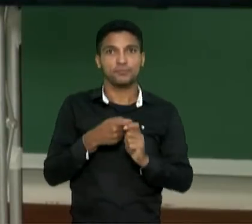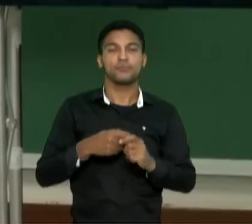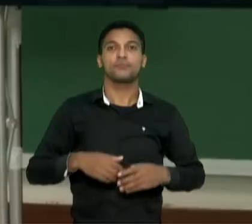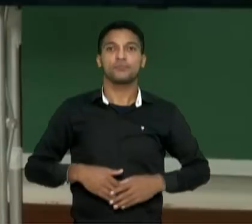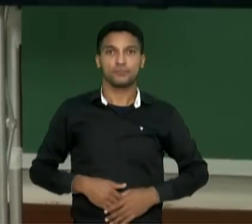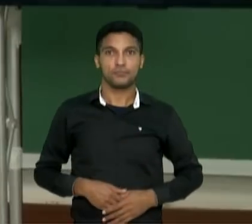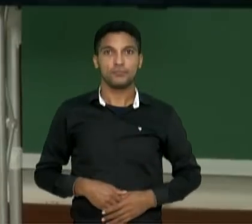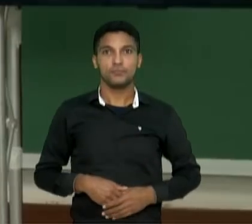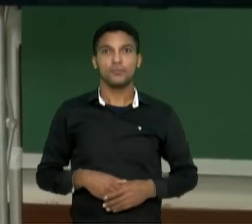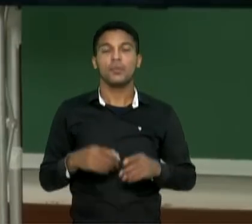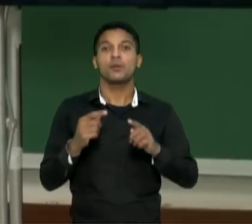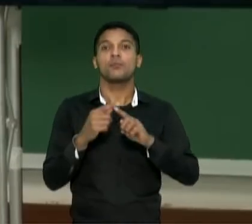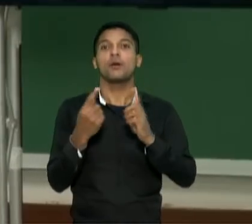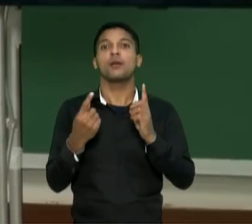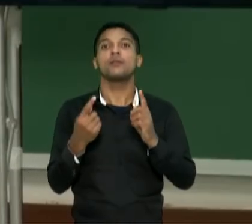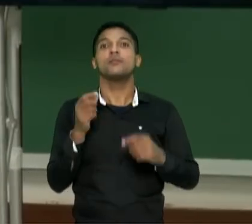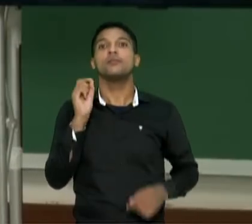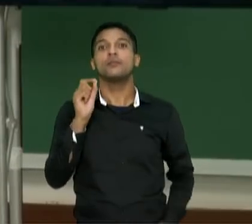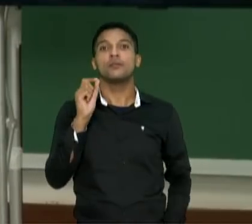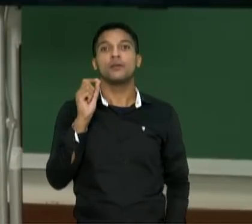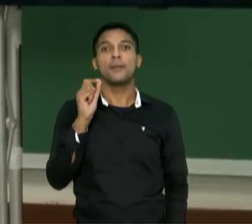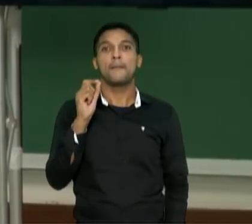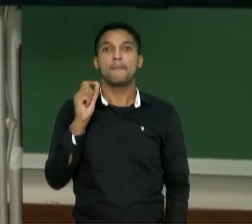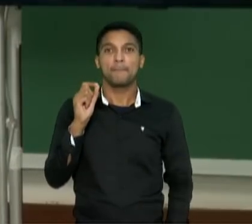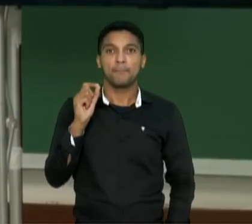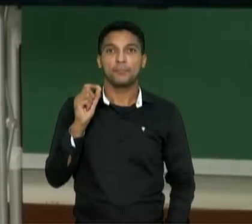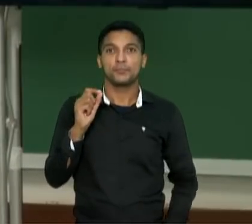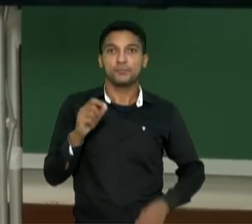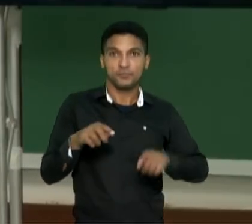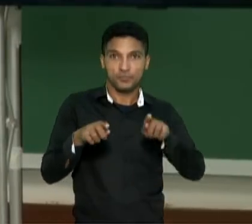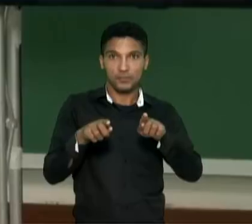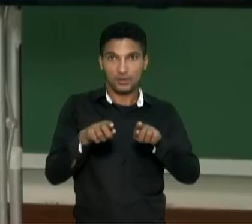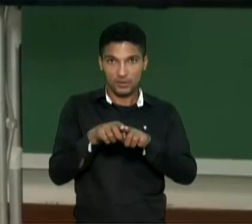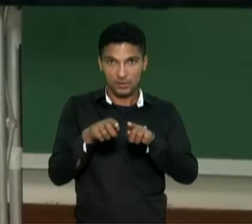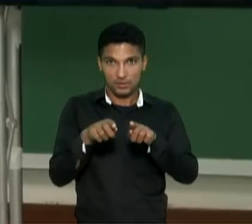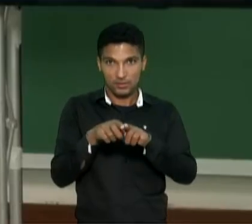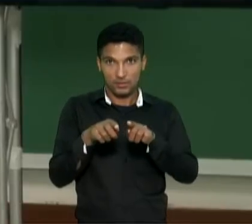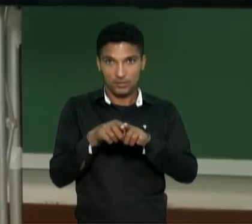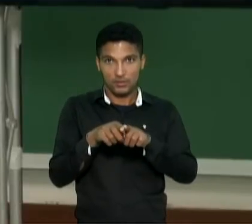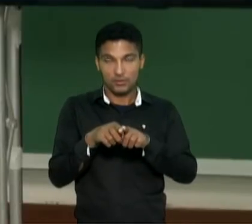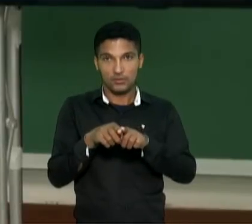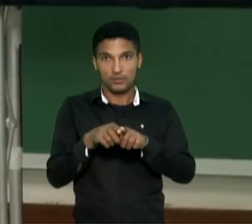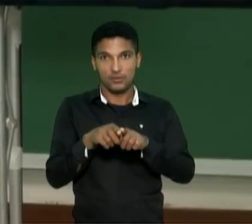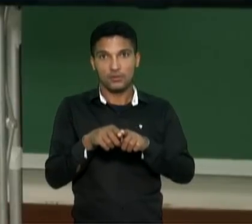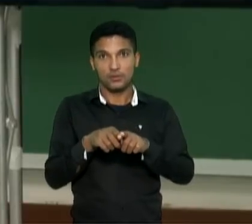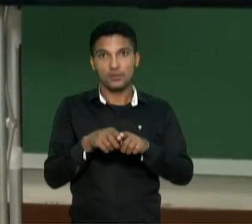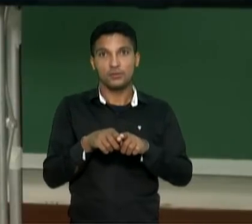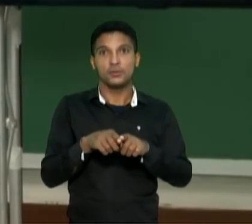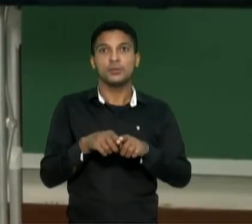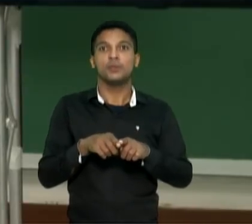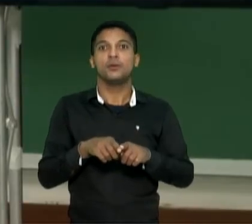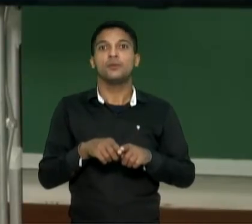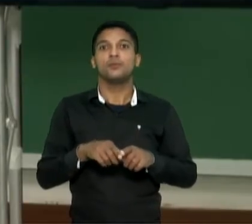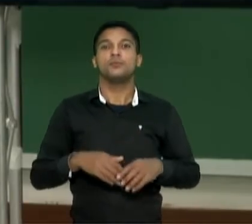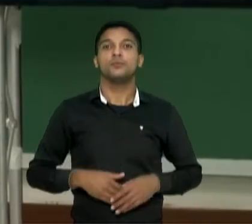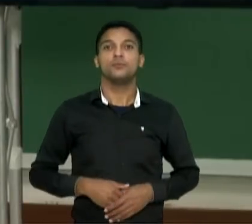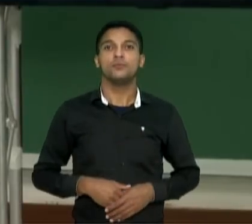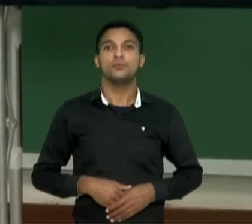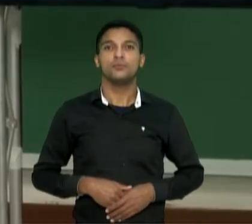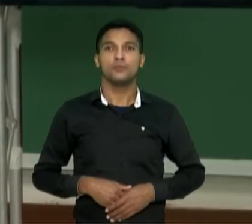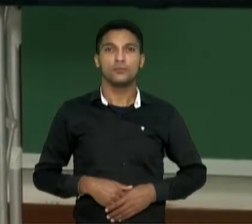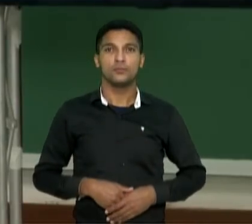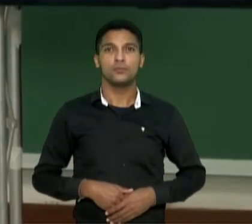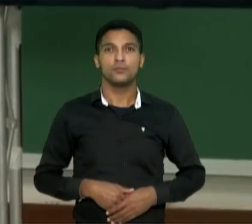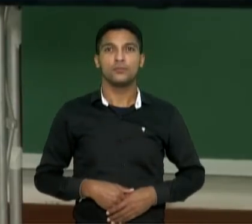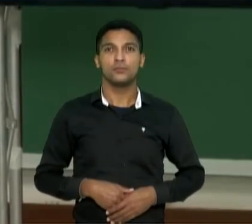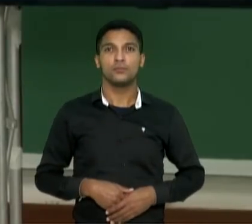dominante, começa a se fazer outras religiões pedindo mais acesso da população